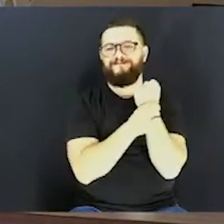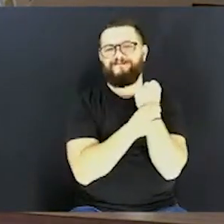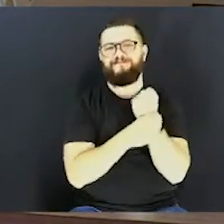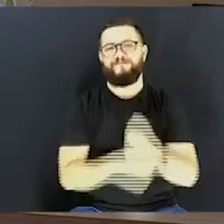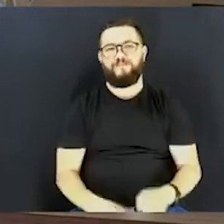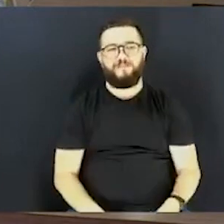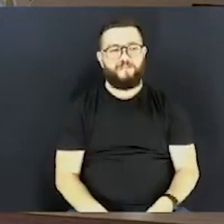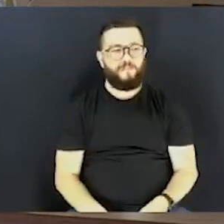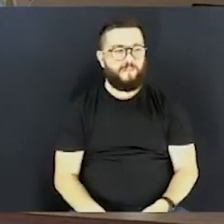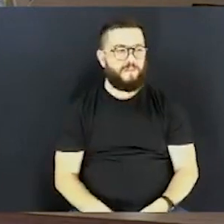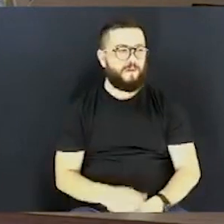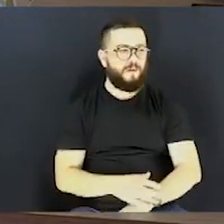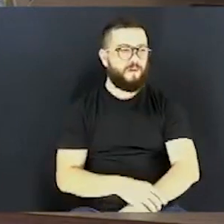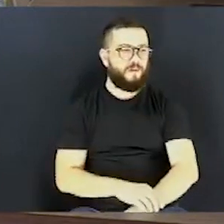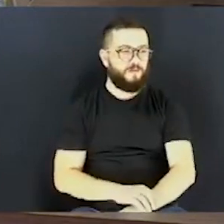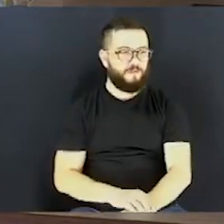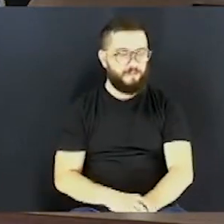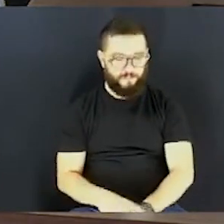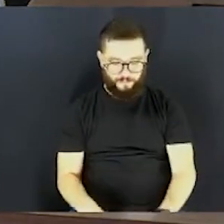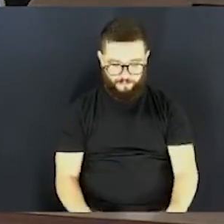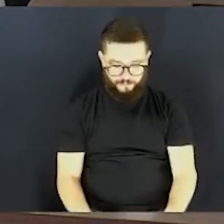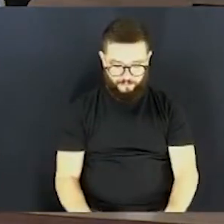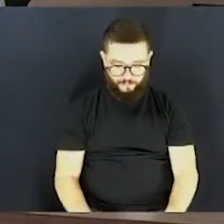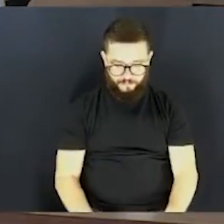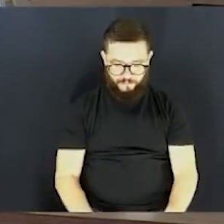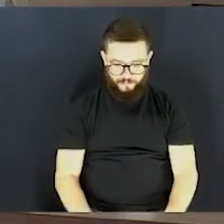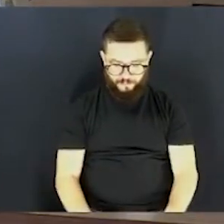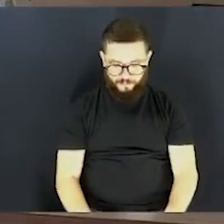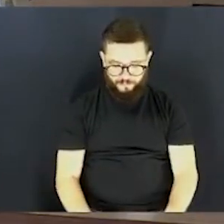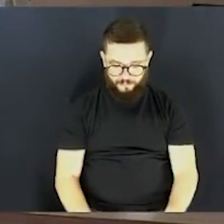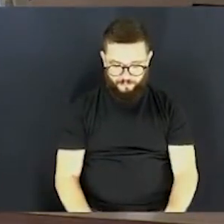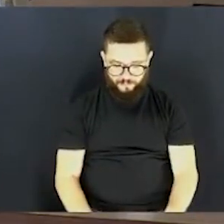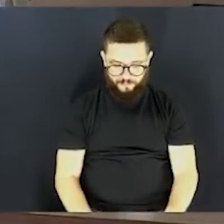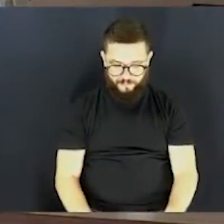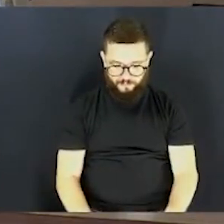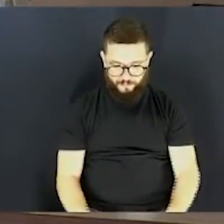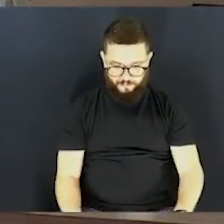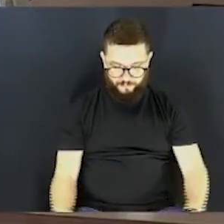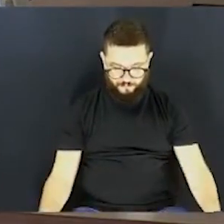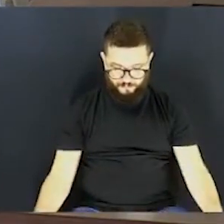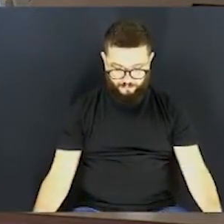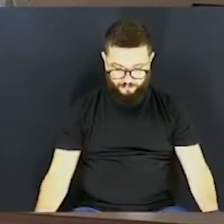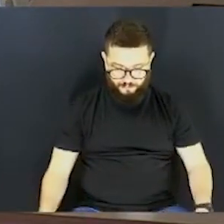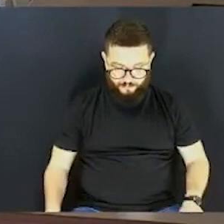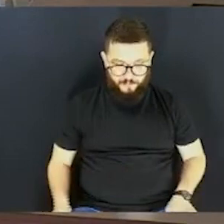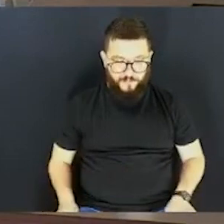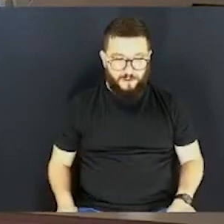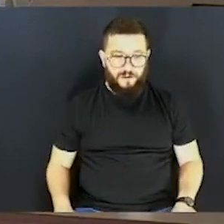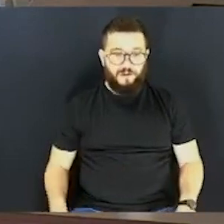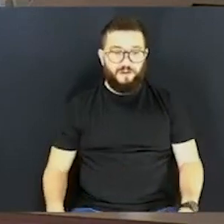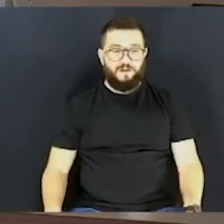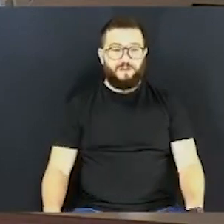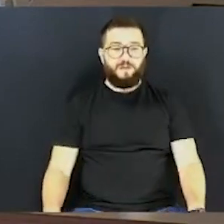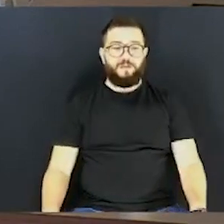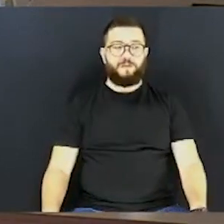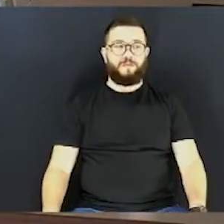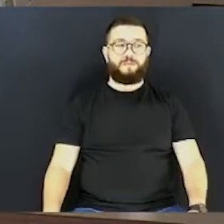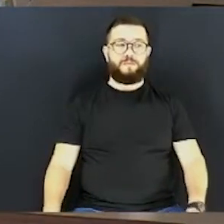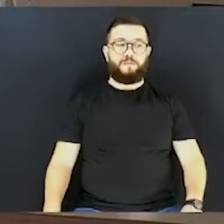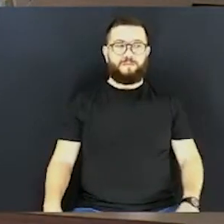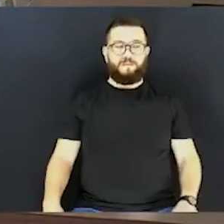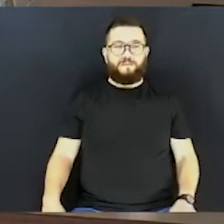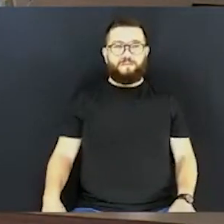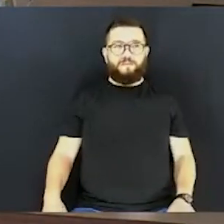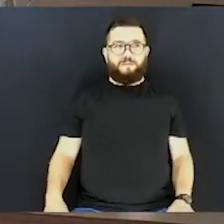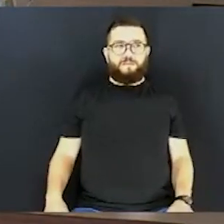social é o emprego, né? Então, parabenizando a prefeitura por essa iniciativa. Com relação ao eixo 8,